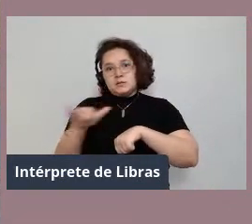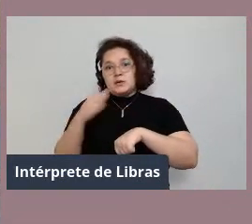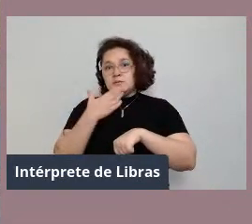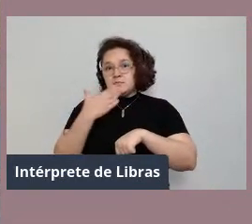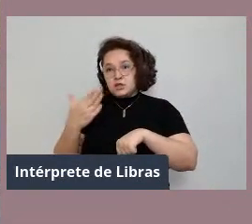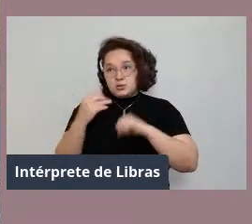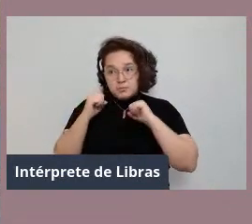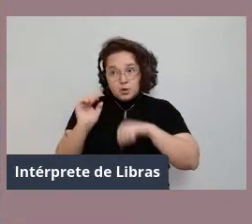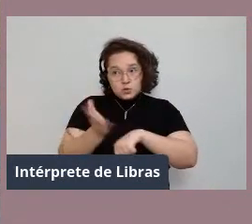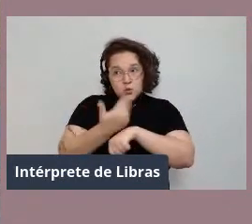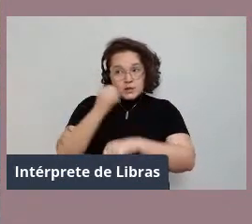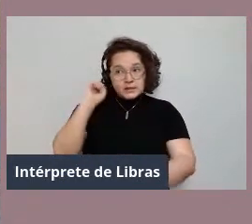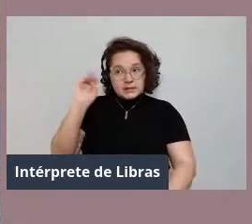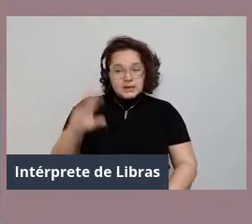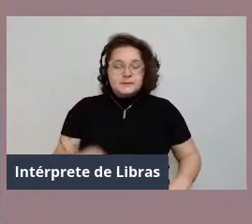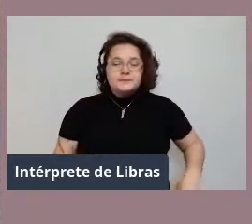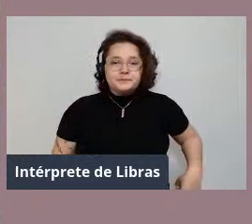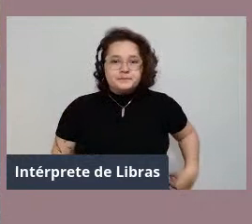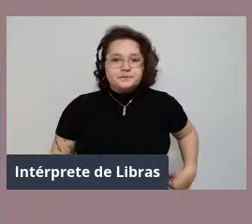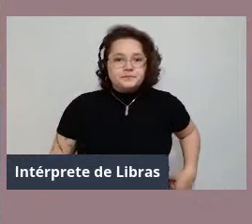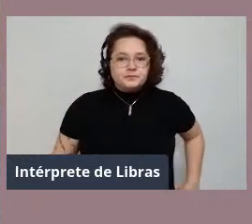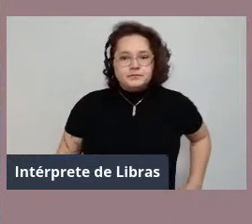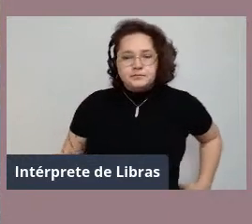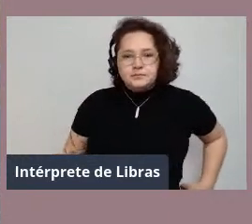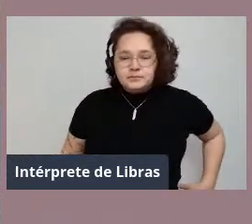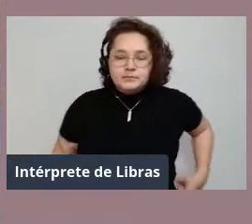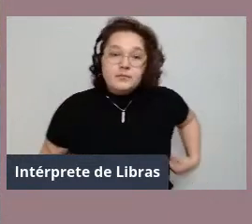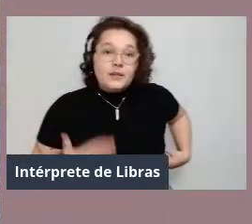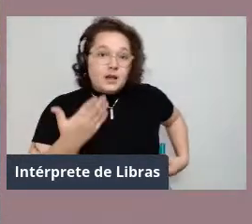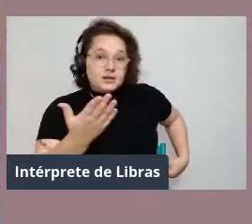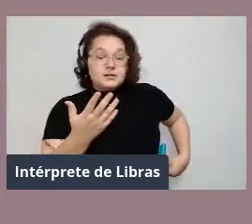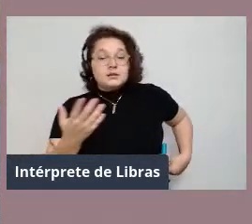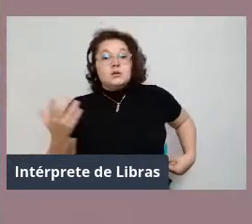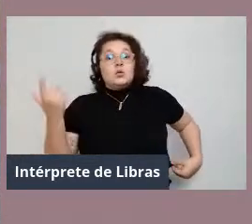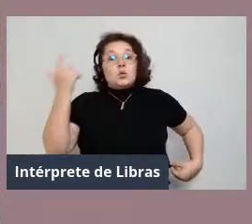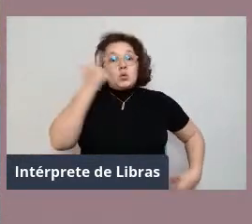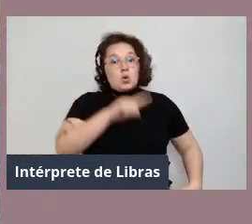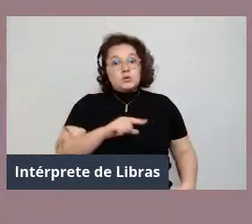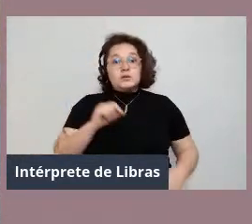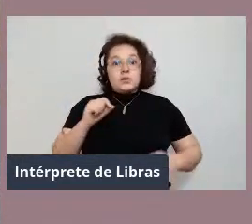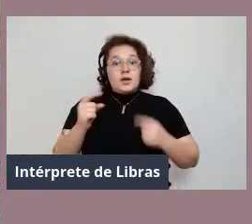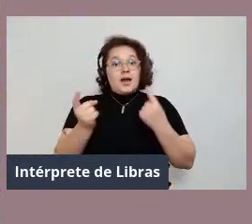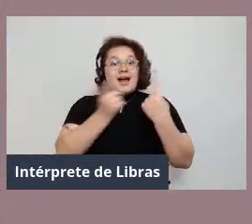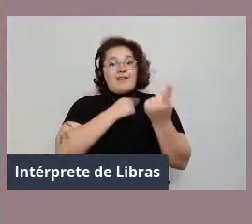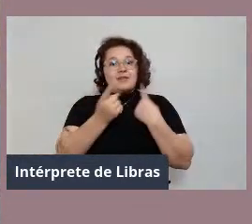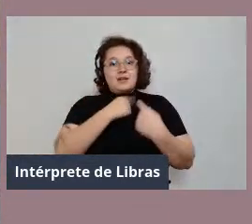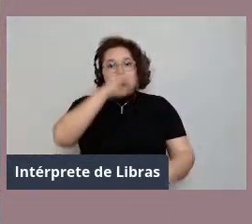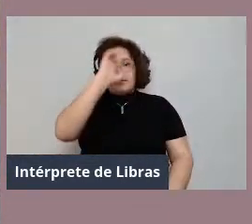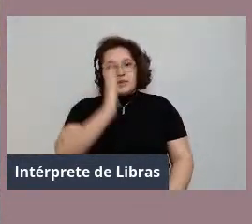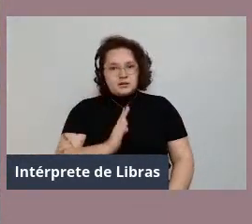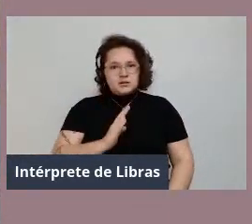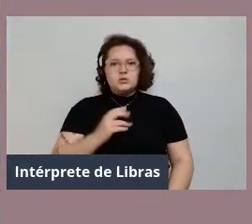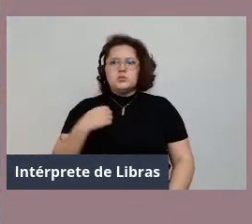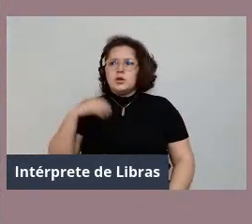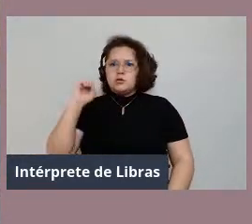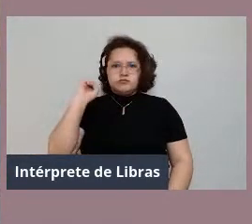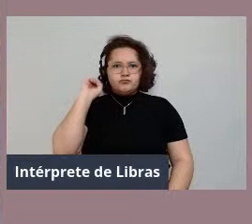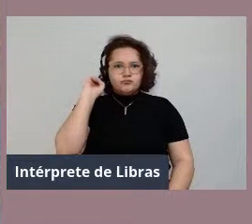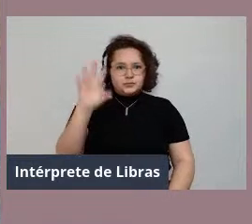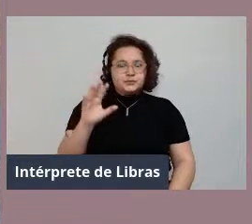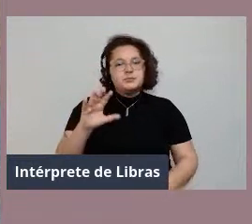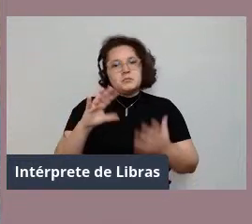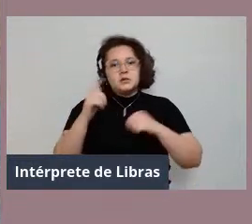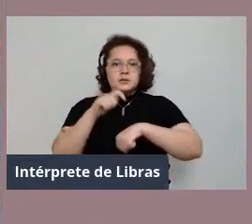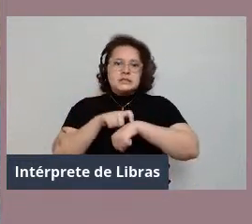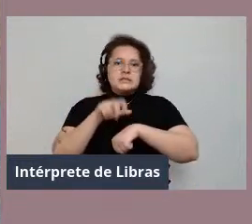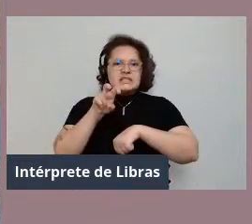cedo. Dessa forma, consegui sair da Avenida Brasil por volta das 5 da tarde. Cerca de